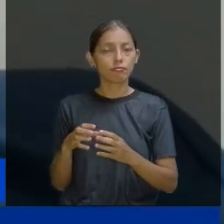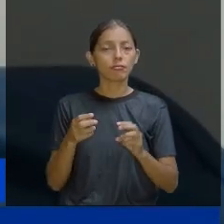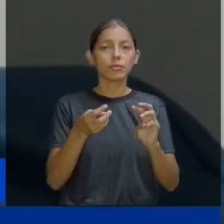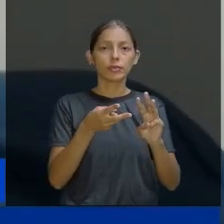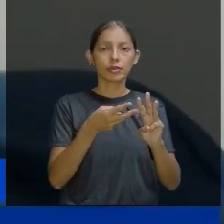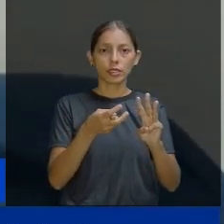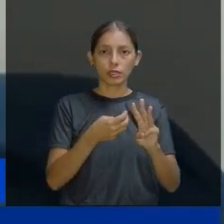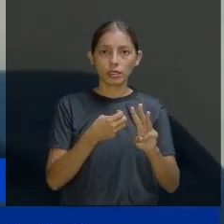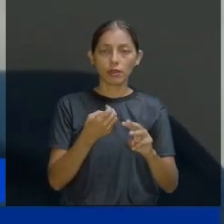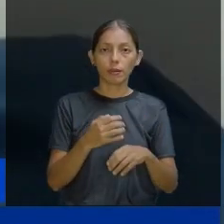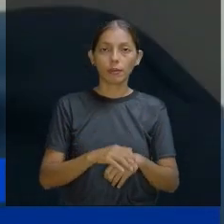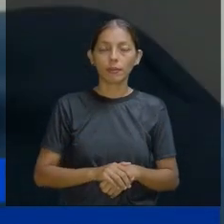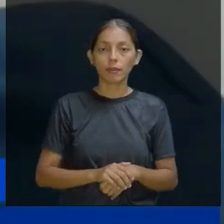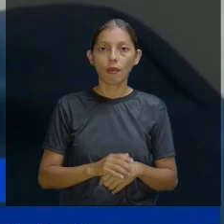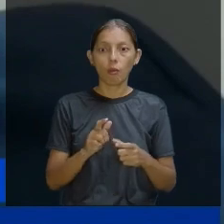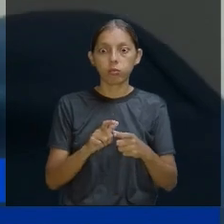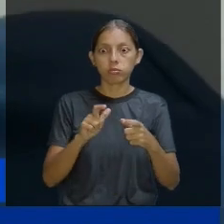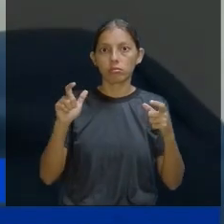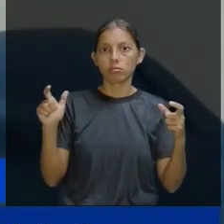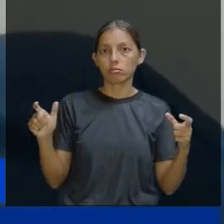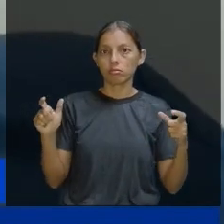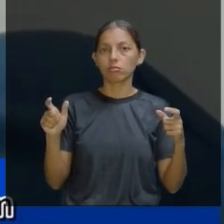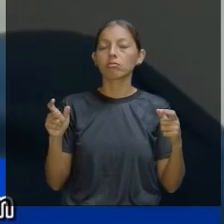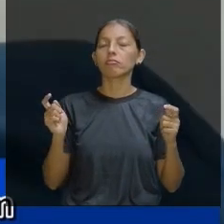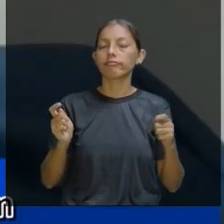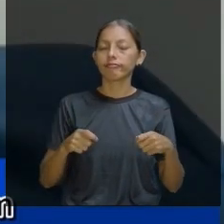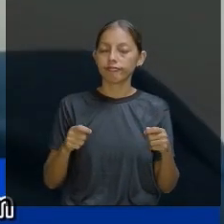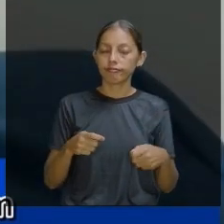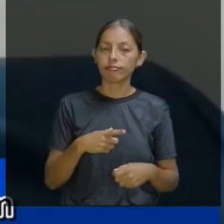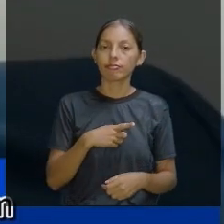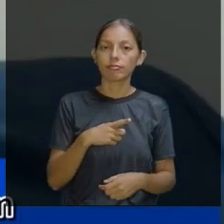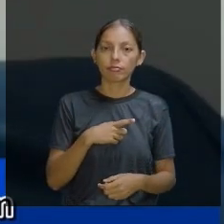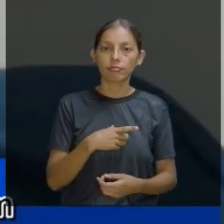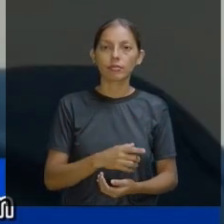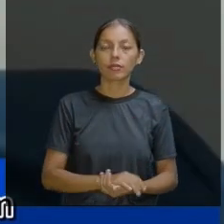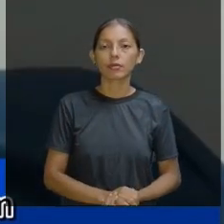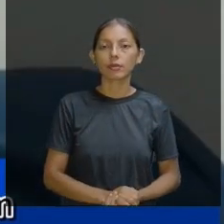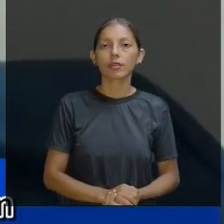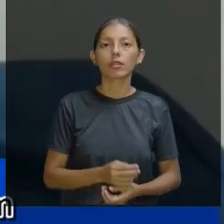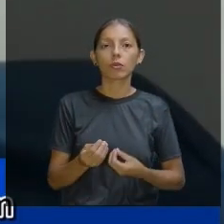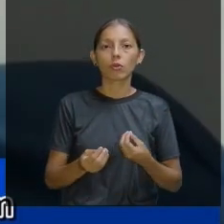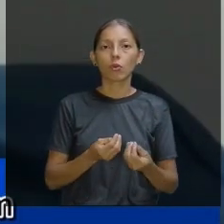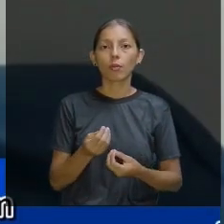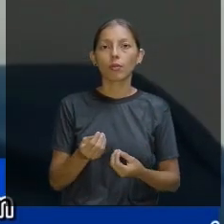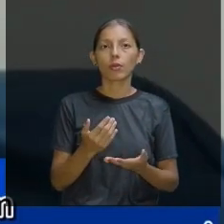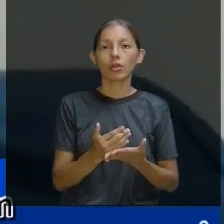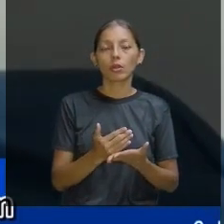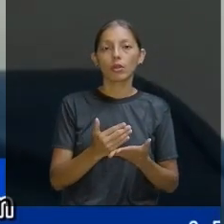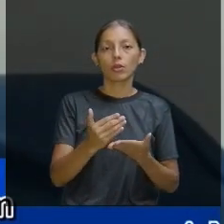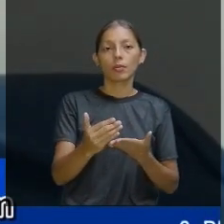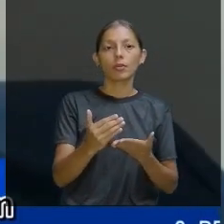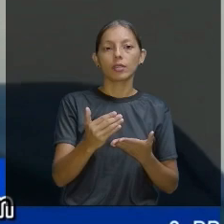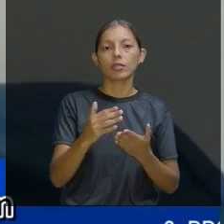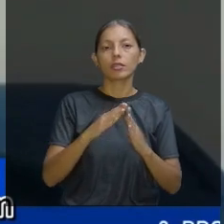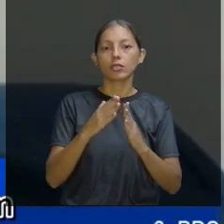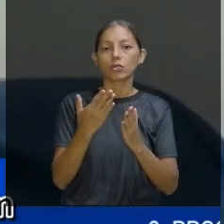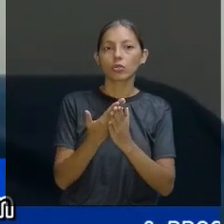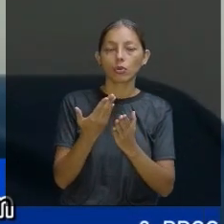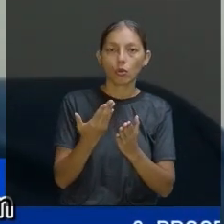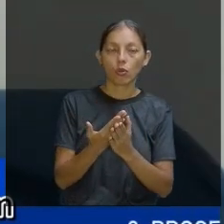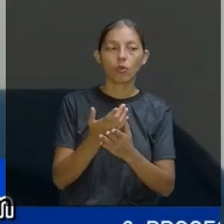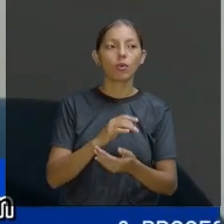seja, venham para a sociedade e ingressem nas escolas e nas faculdades,